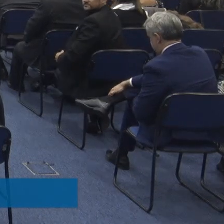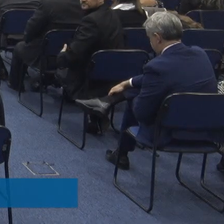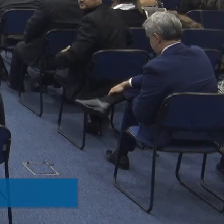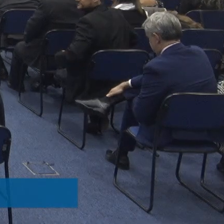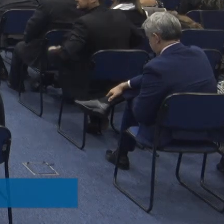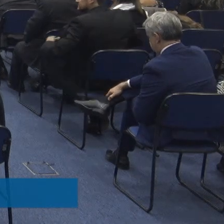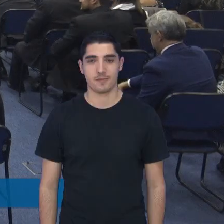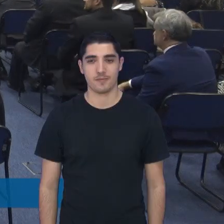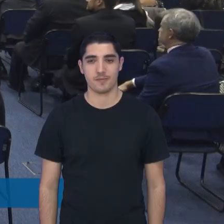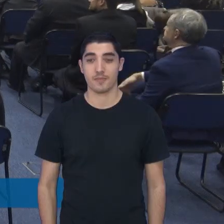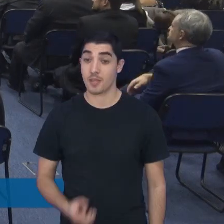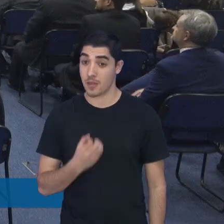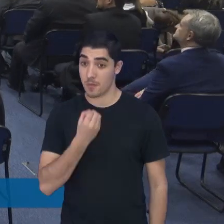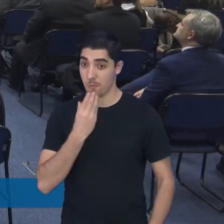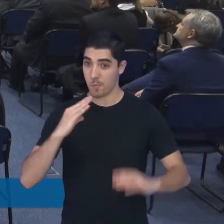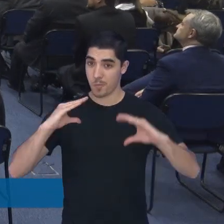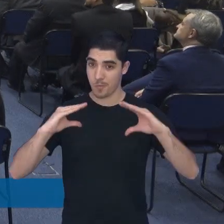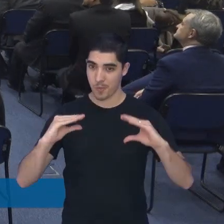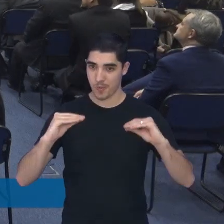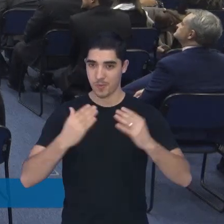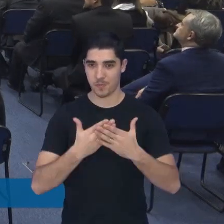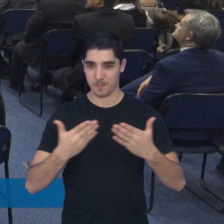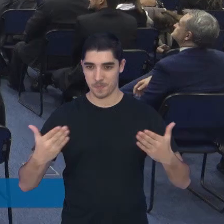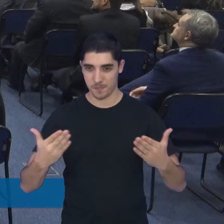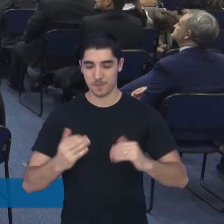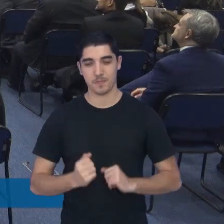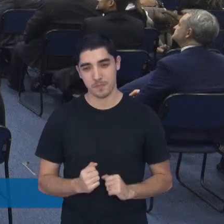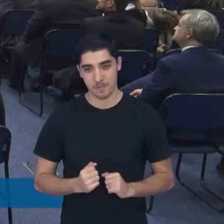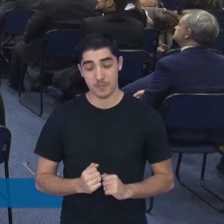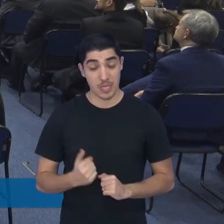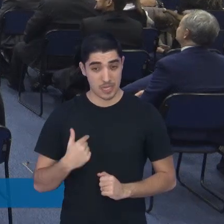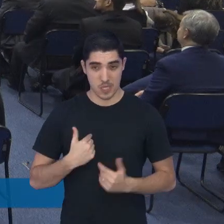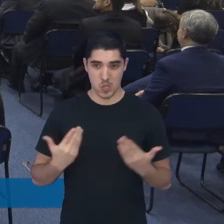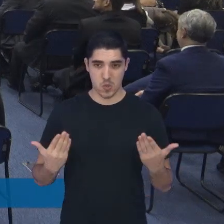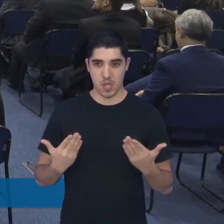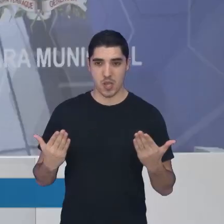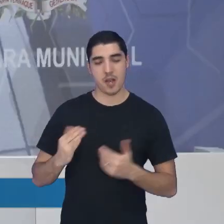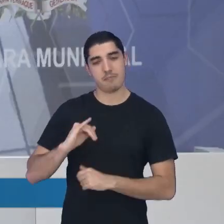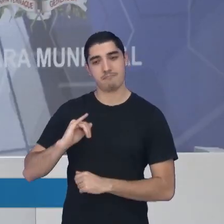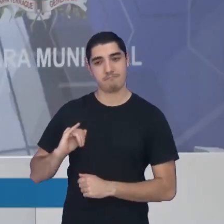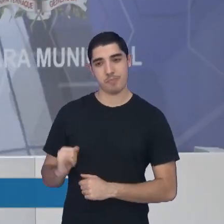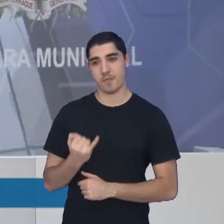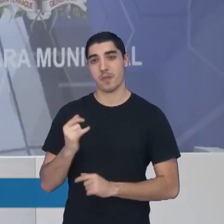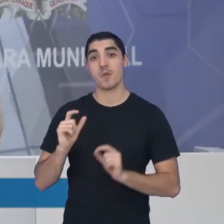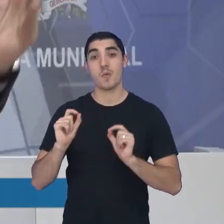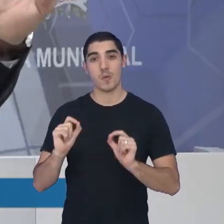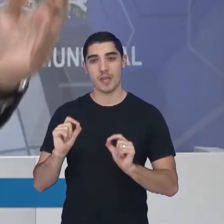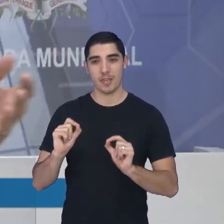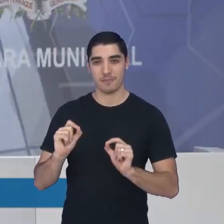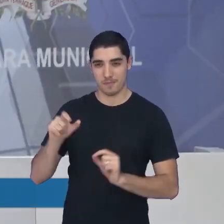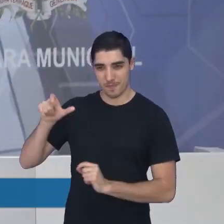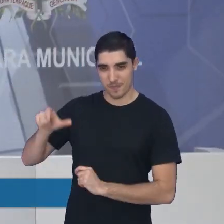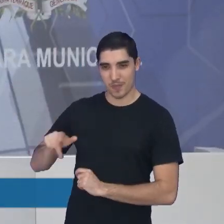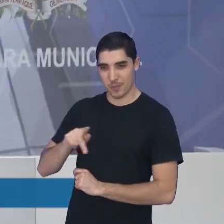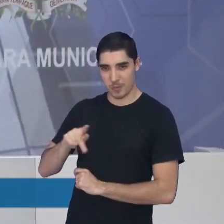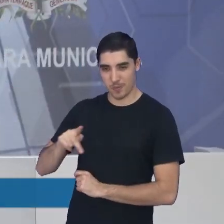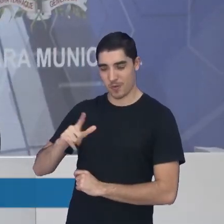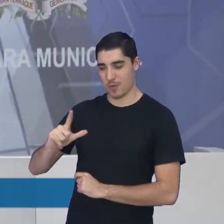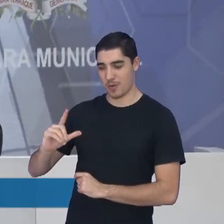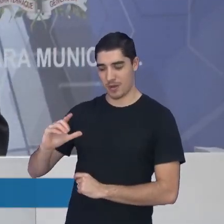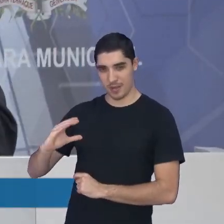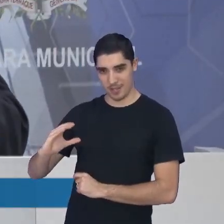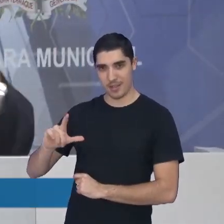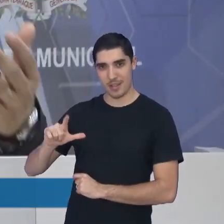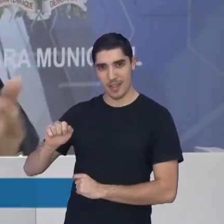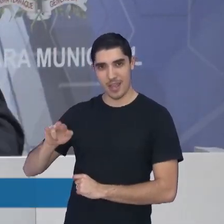Boa noite a todos. Vou aproveitar da introdução do professor Clélio,